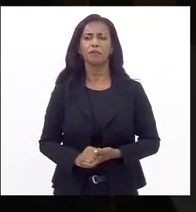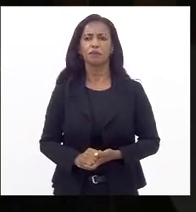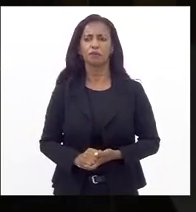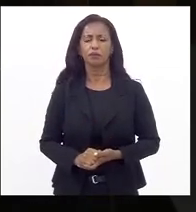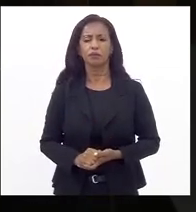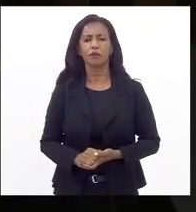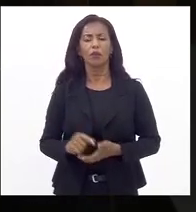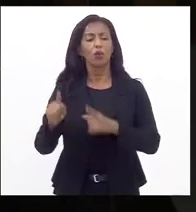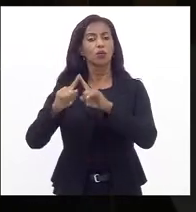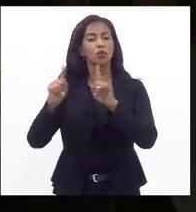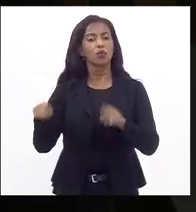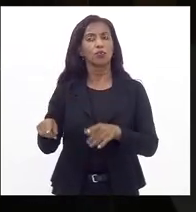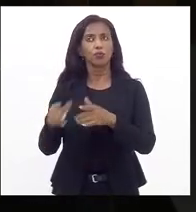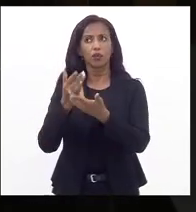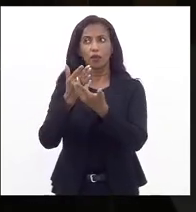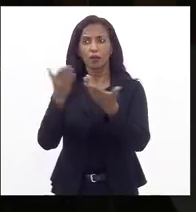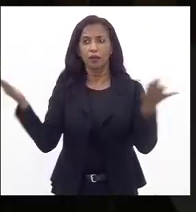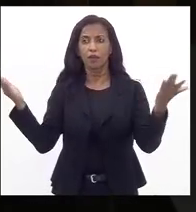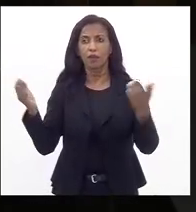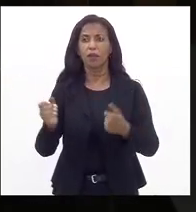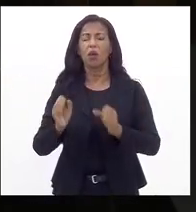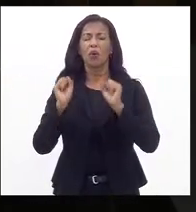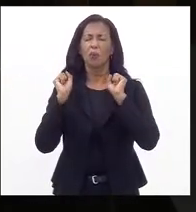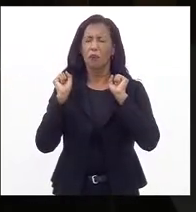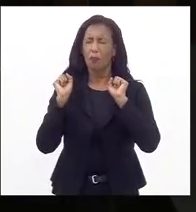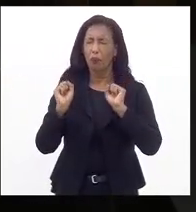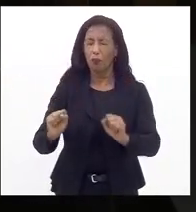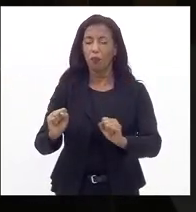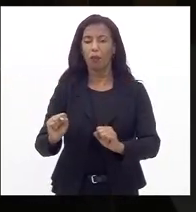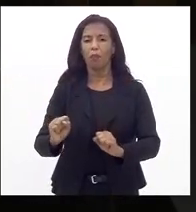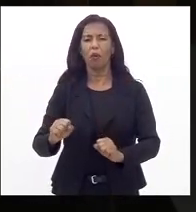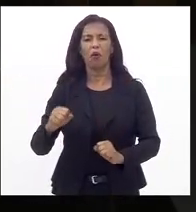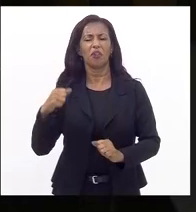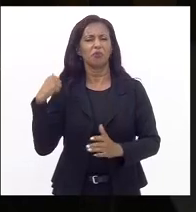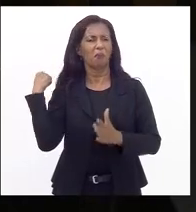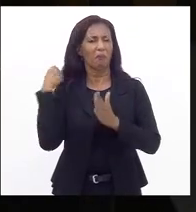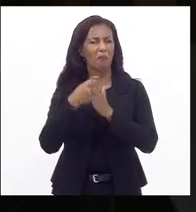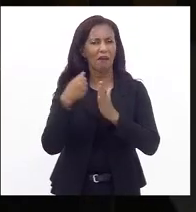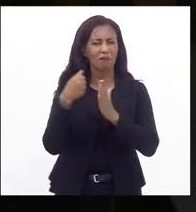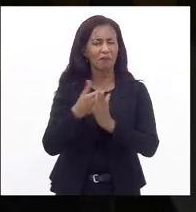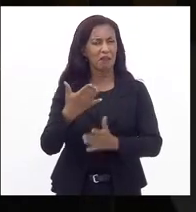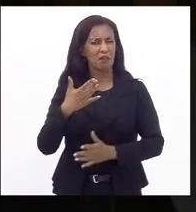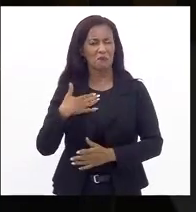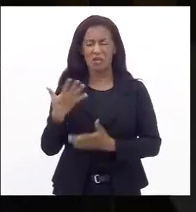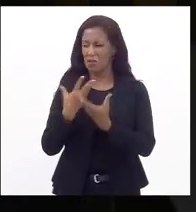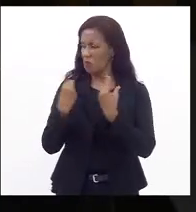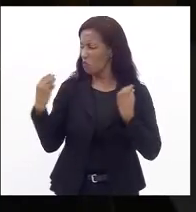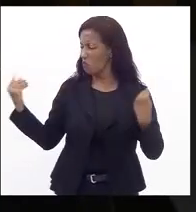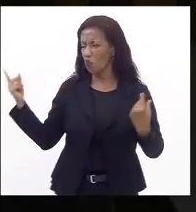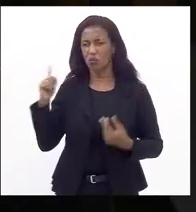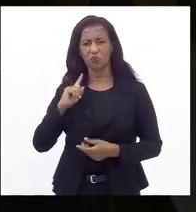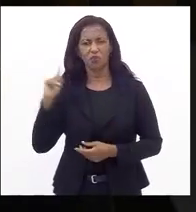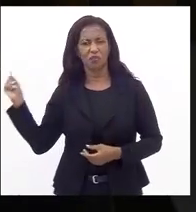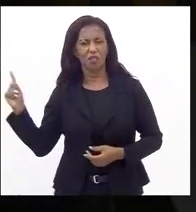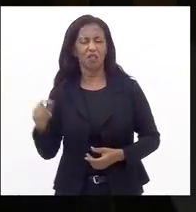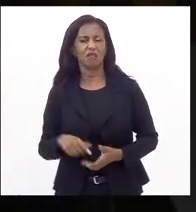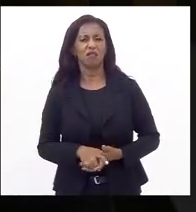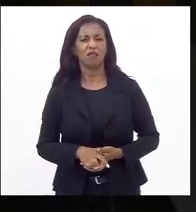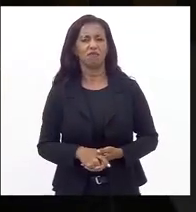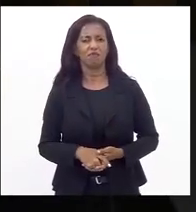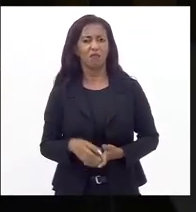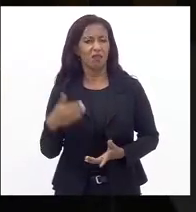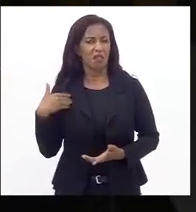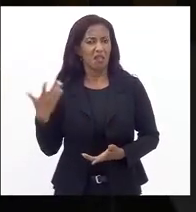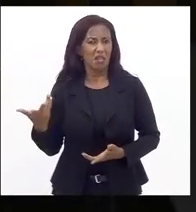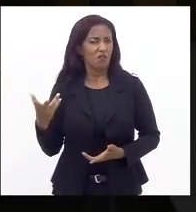os servidores Podem bater em mim Podem bater e muitos aqui que faz parte eu